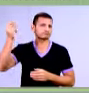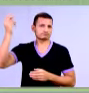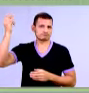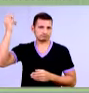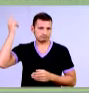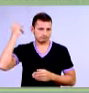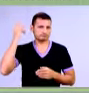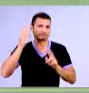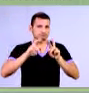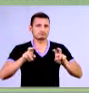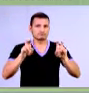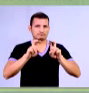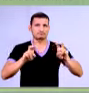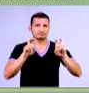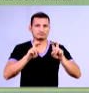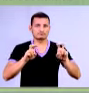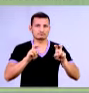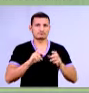computação. Então